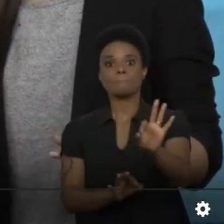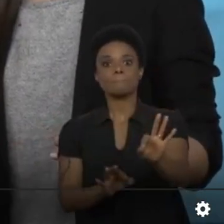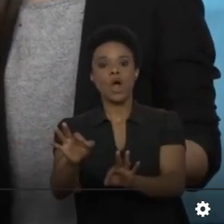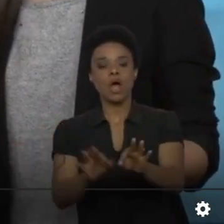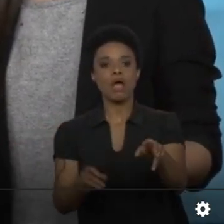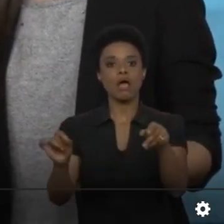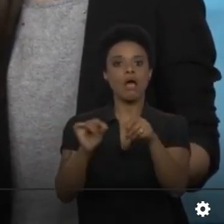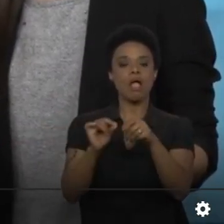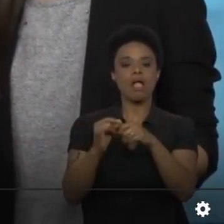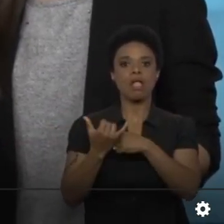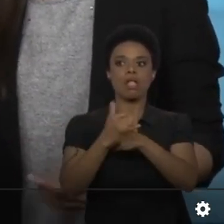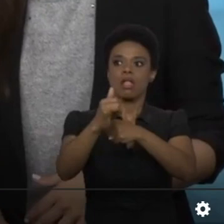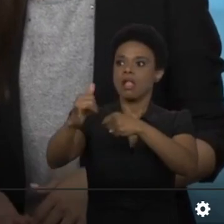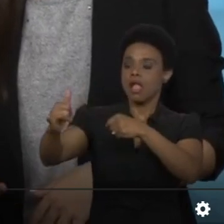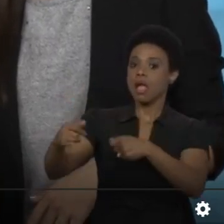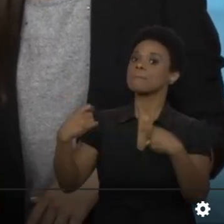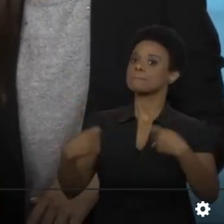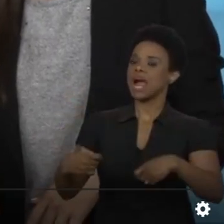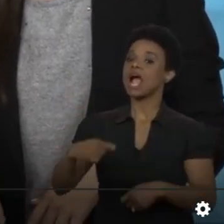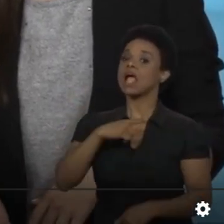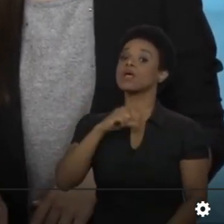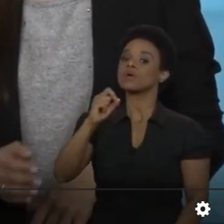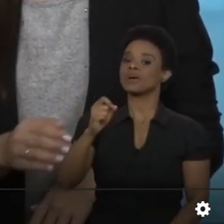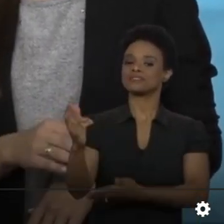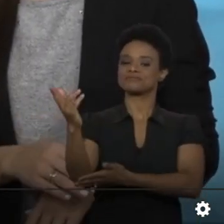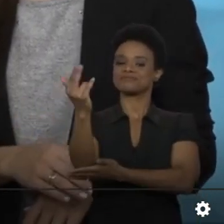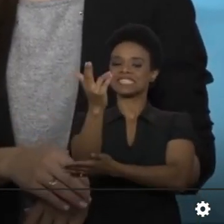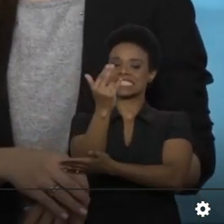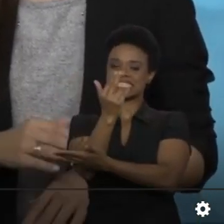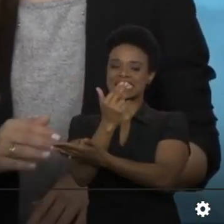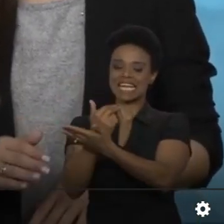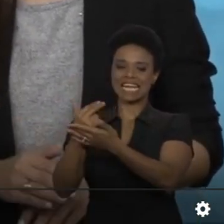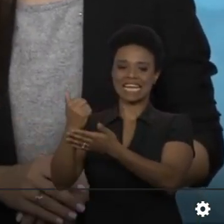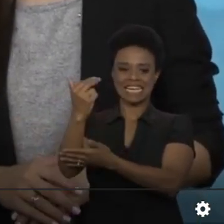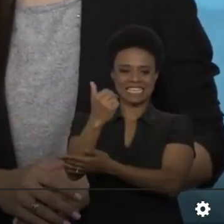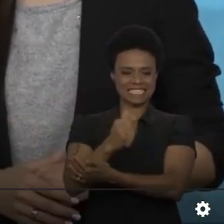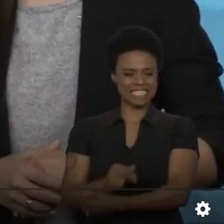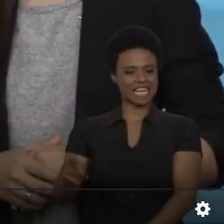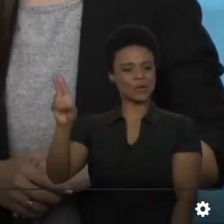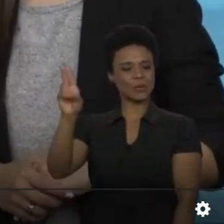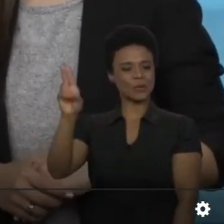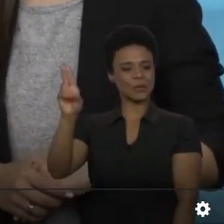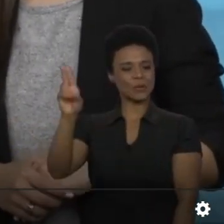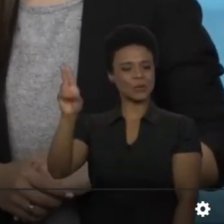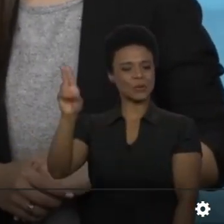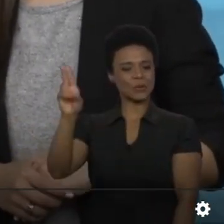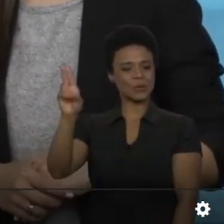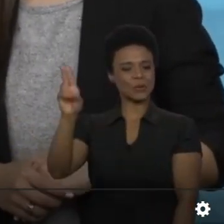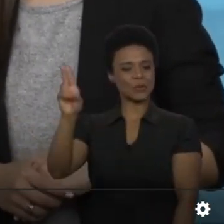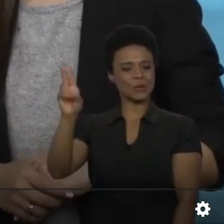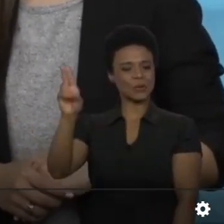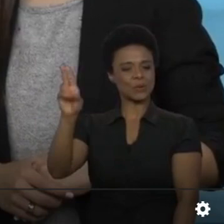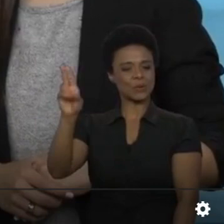elétrica deve conter, por exemplo, o desenho dos pontos de utilização e das tubulações dos